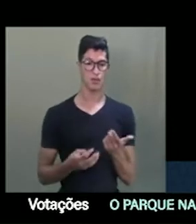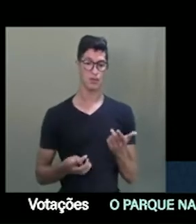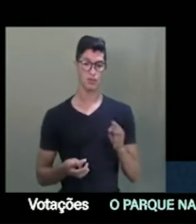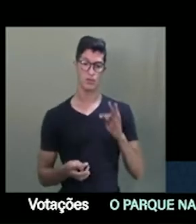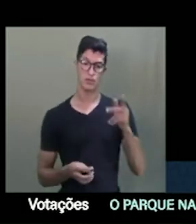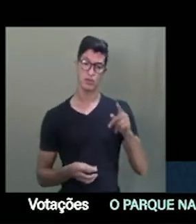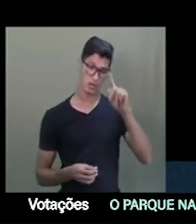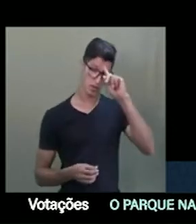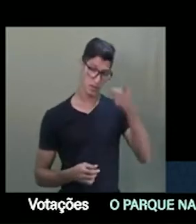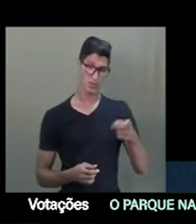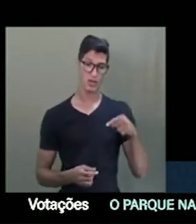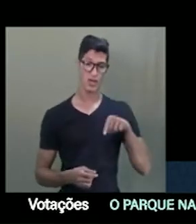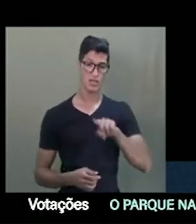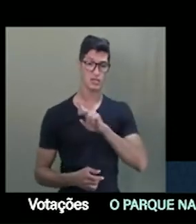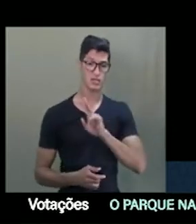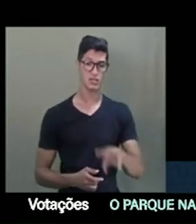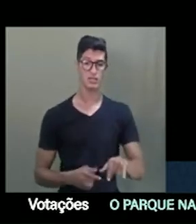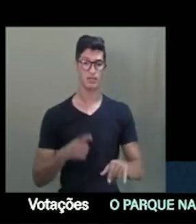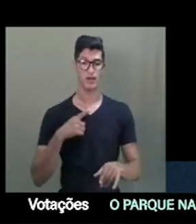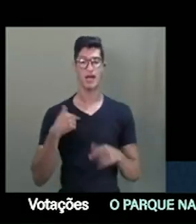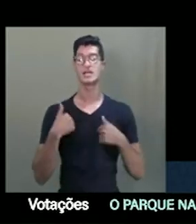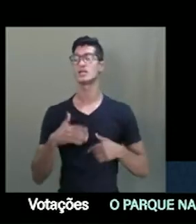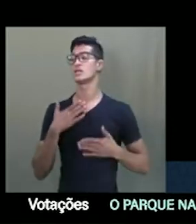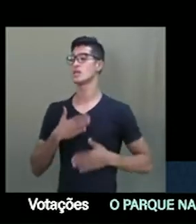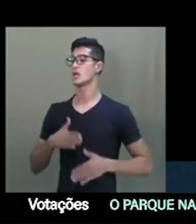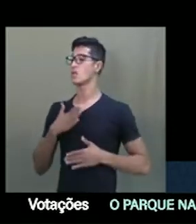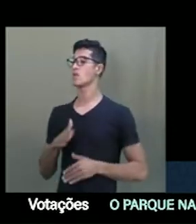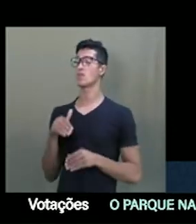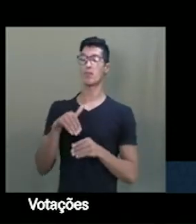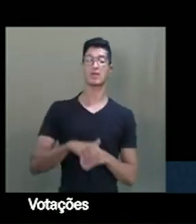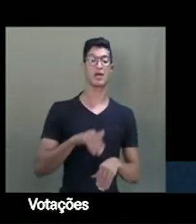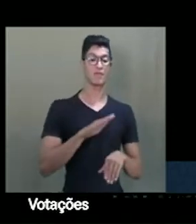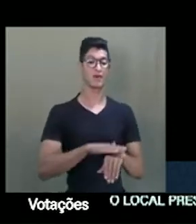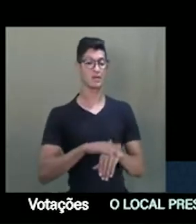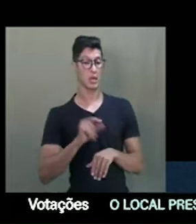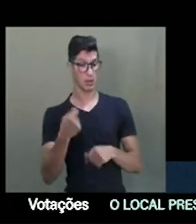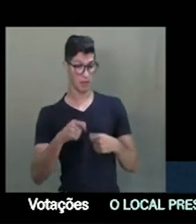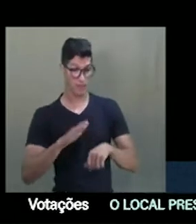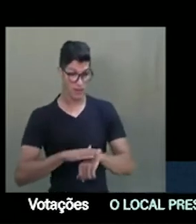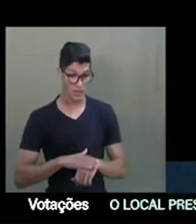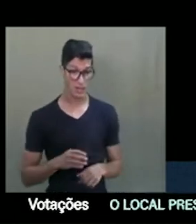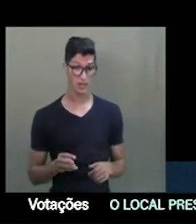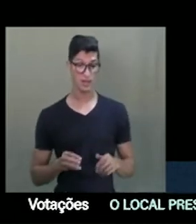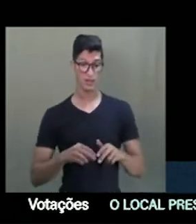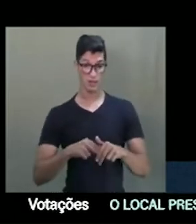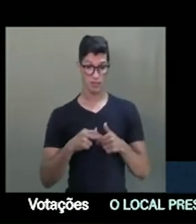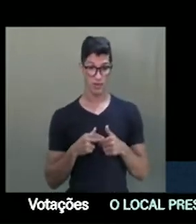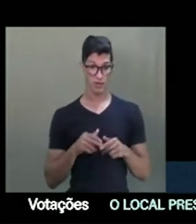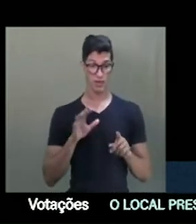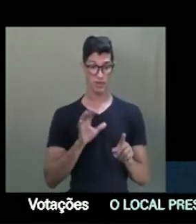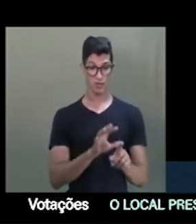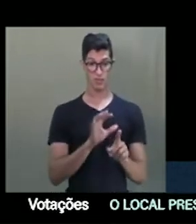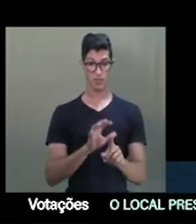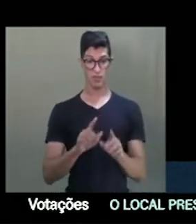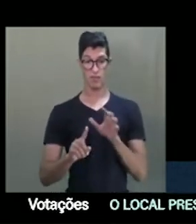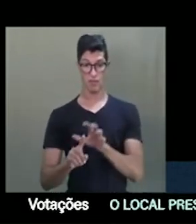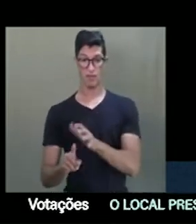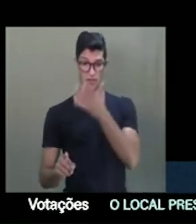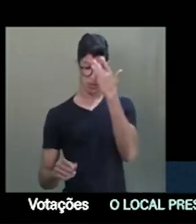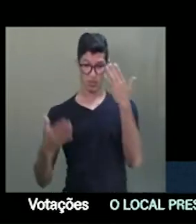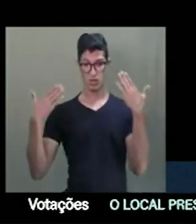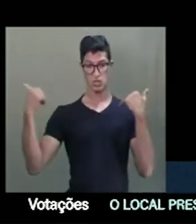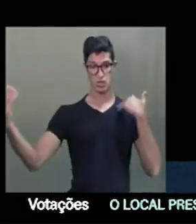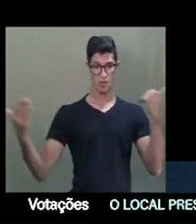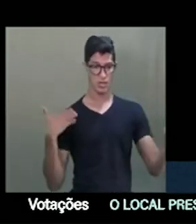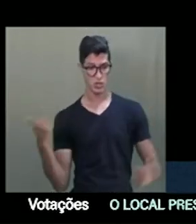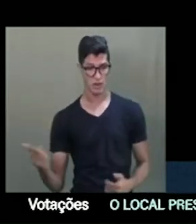todo mundo vai... A gente vai se tirar nossa tranquilidade de votar e de fazer o que devemos fazer por causa de influência de gente que está nos chamando disso